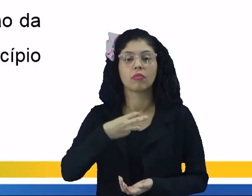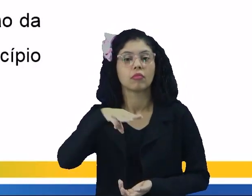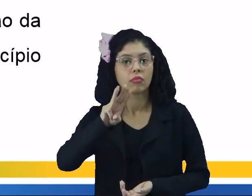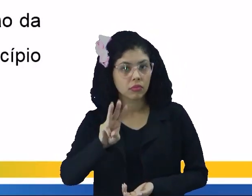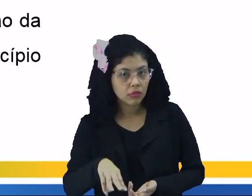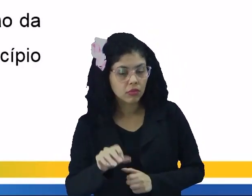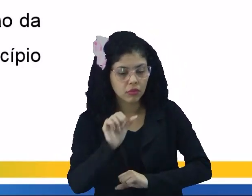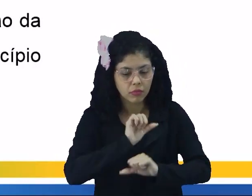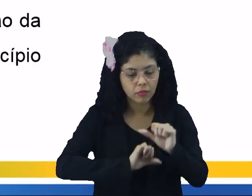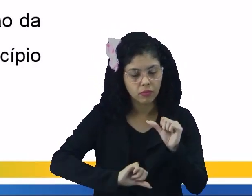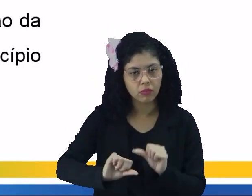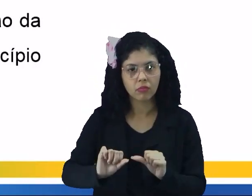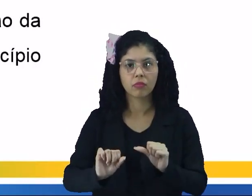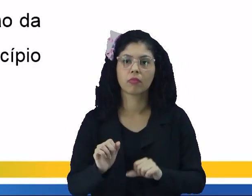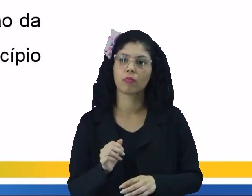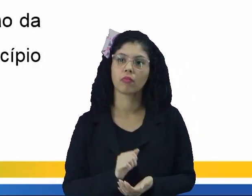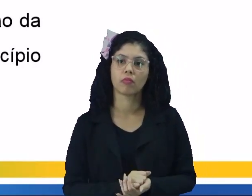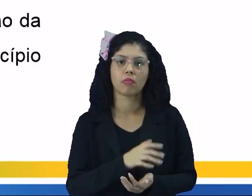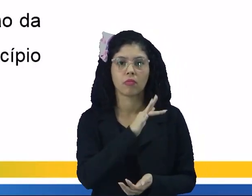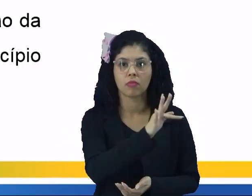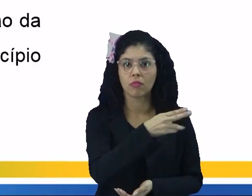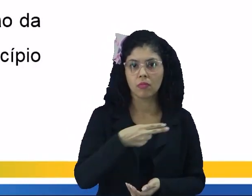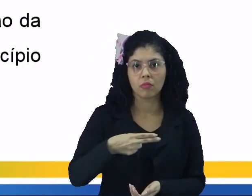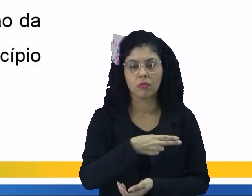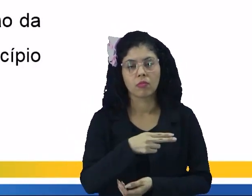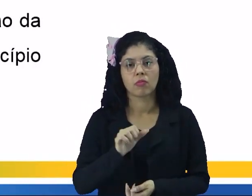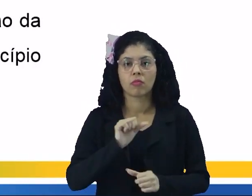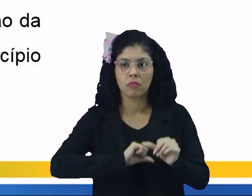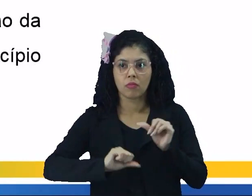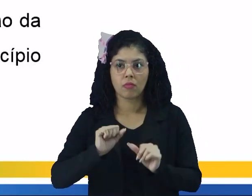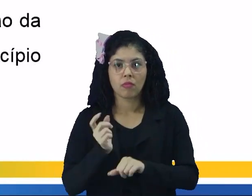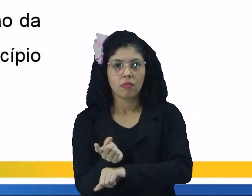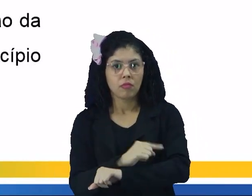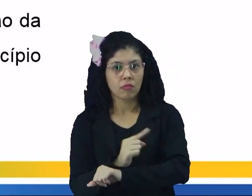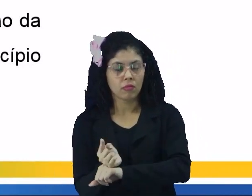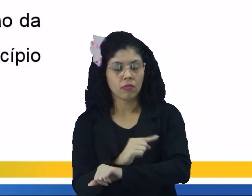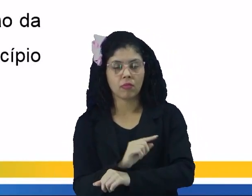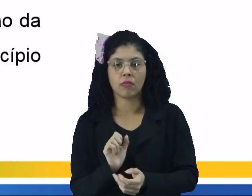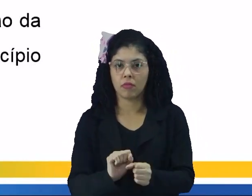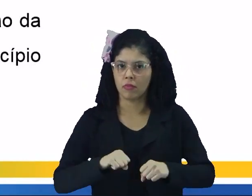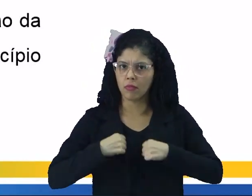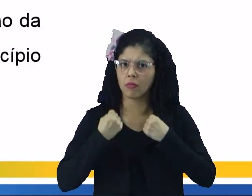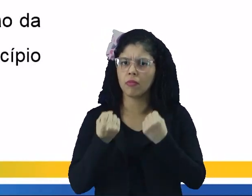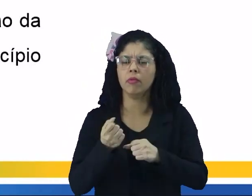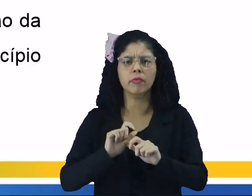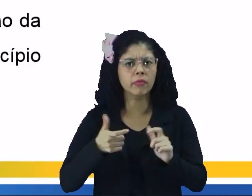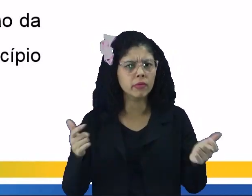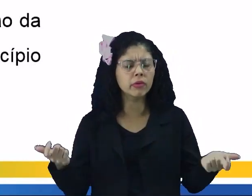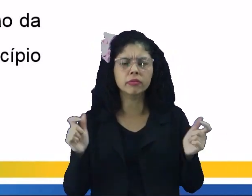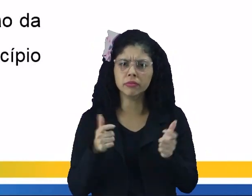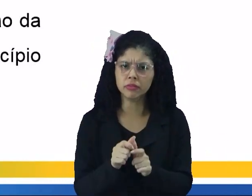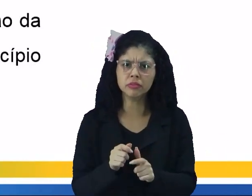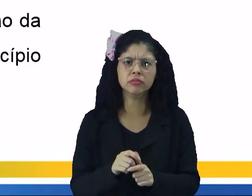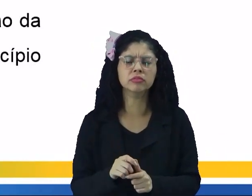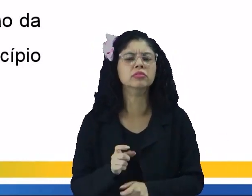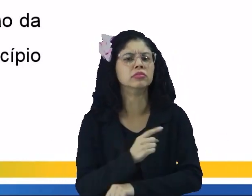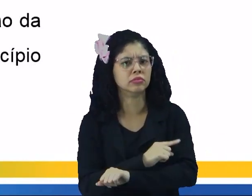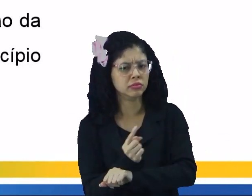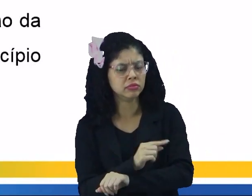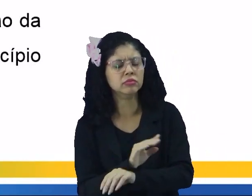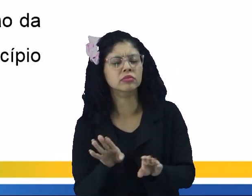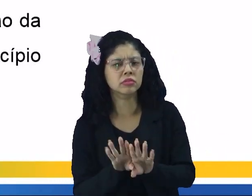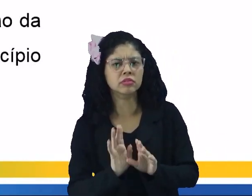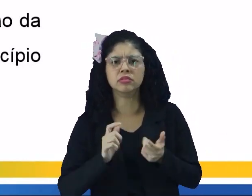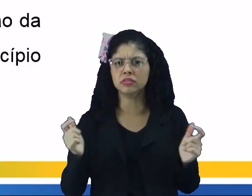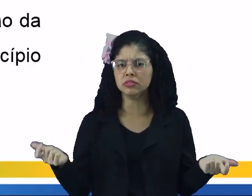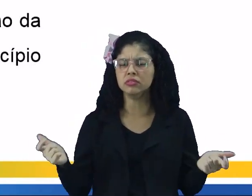Quem vai mudar é a força e a aceleração. A força pode ser maior ou menor e a aceleração também vai